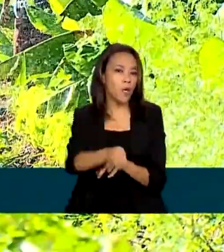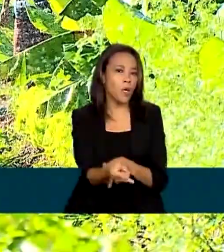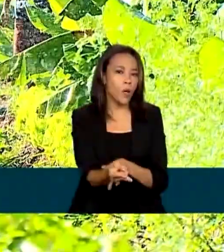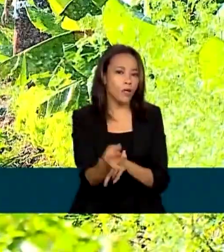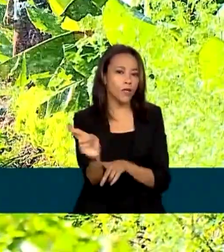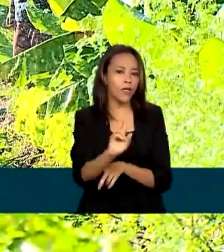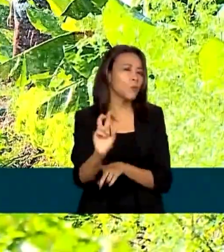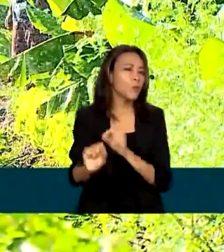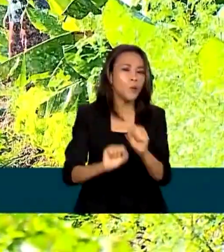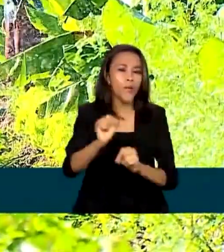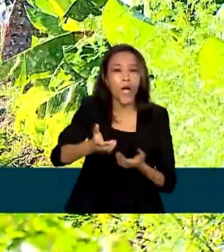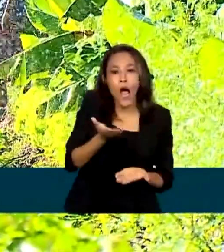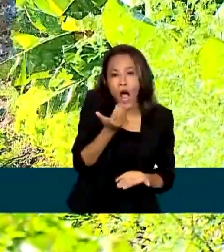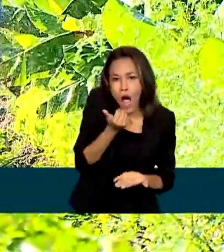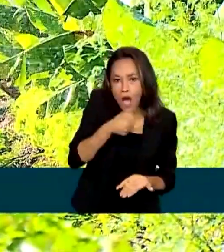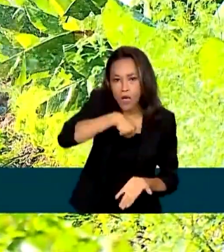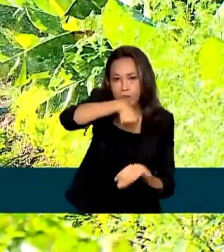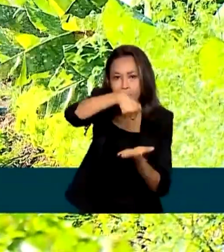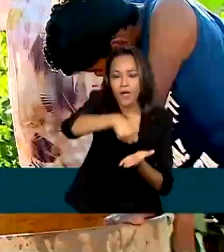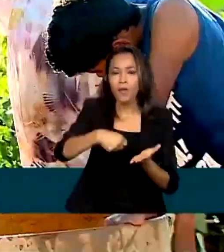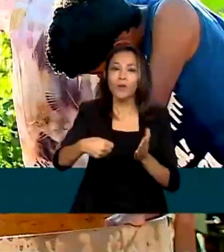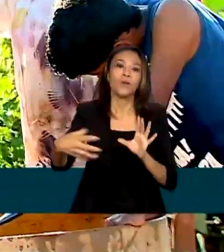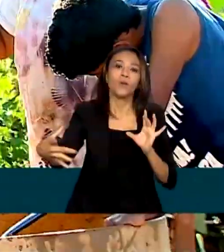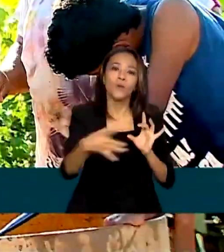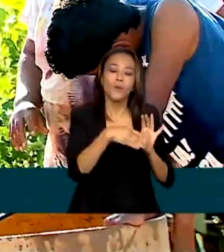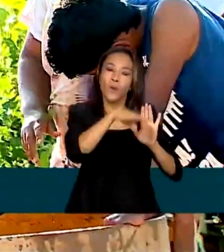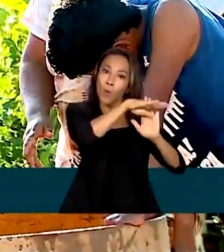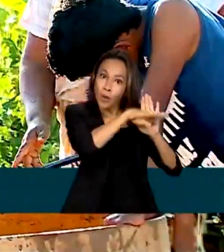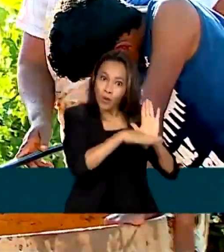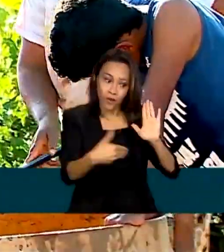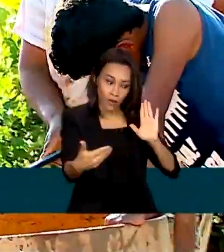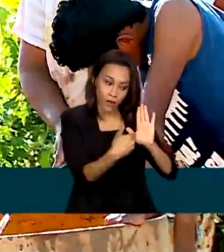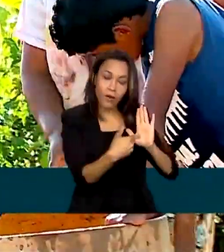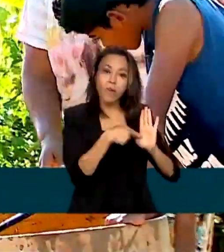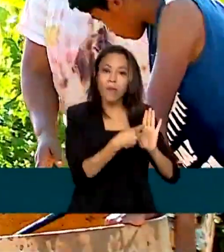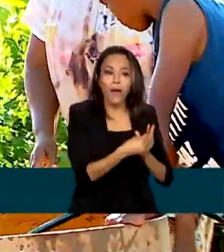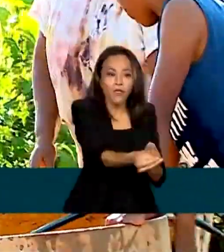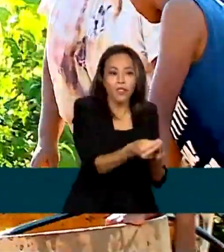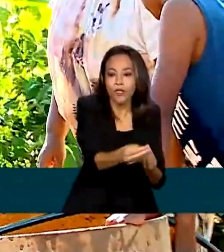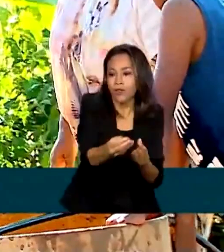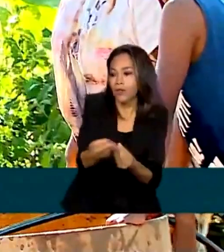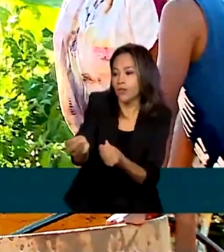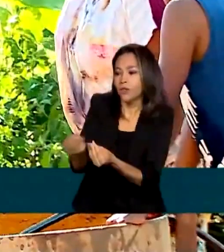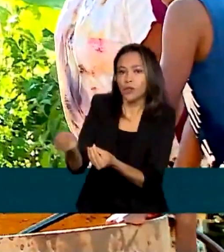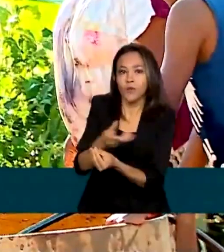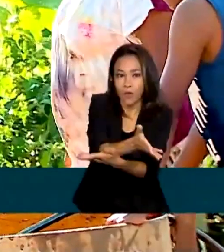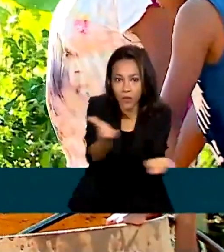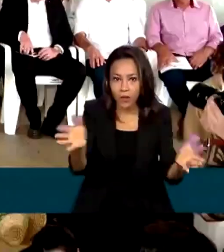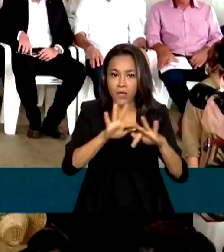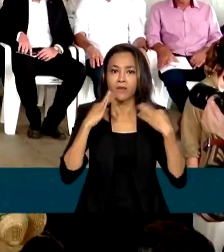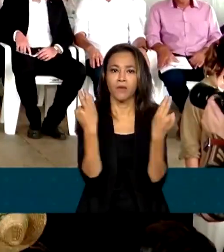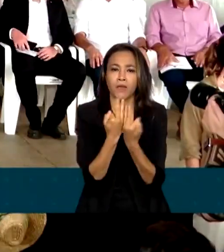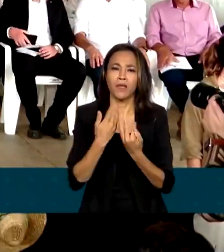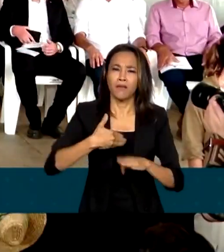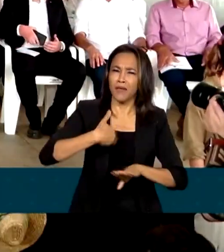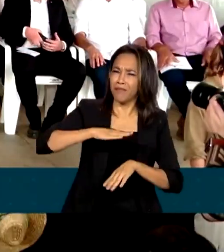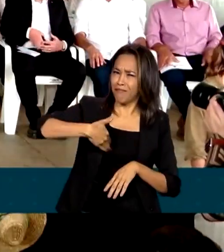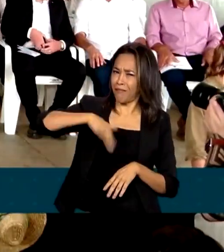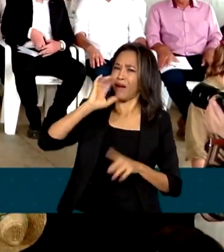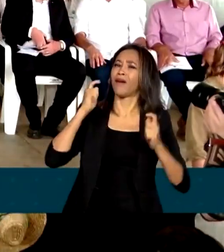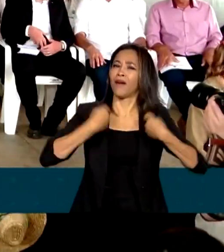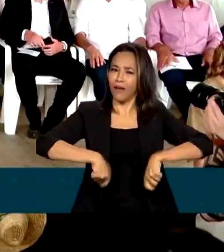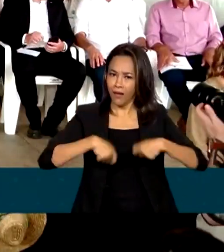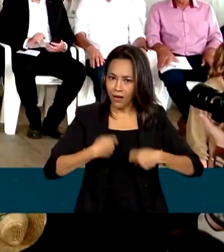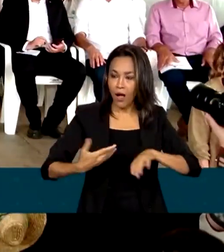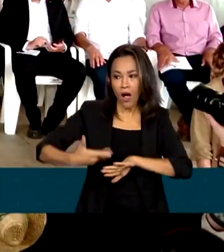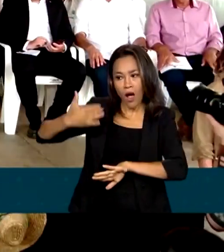meio do programa de aquisição de alimentos para distribuir entre as famílias mais necessitadas. Foi anunciado ainda